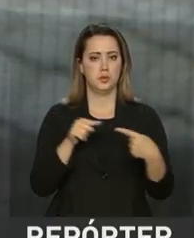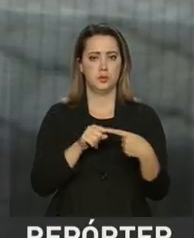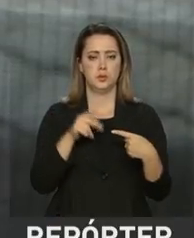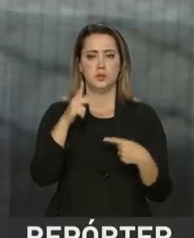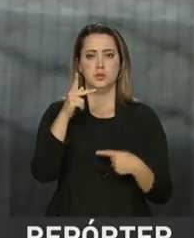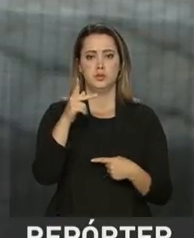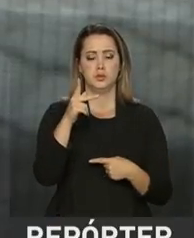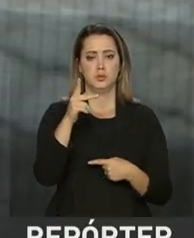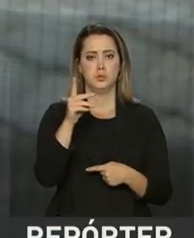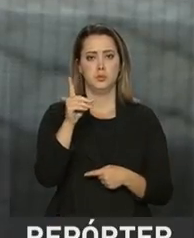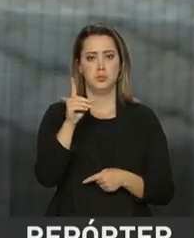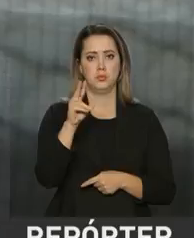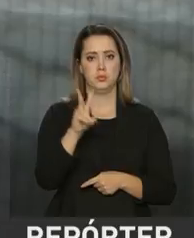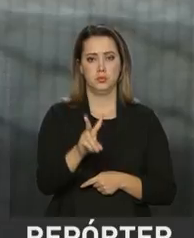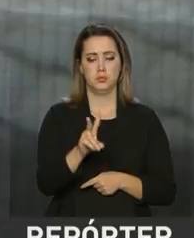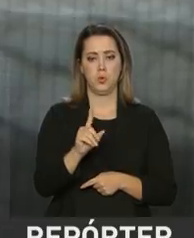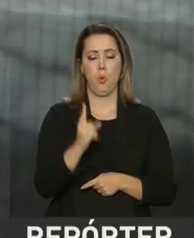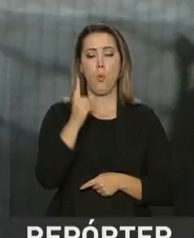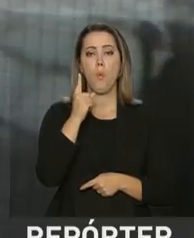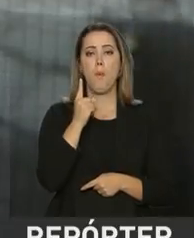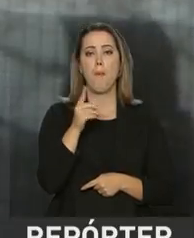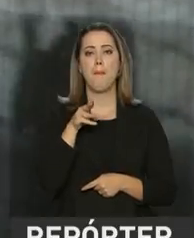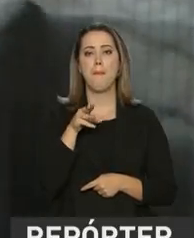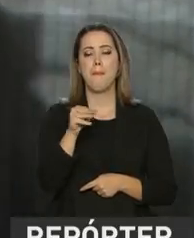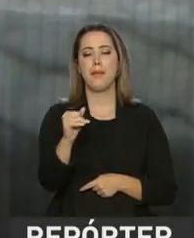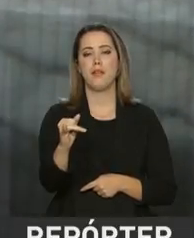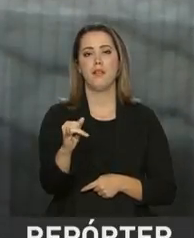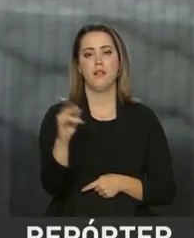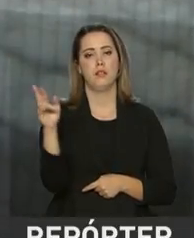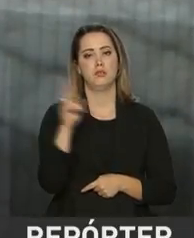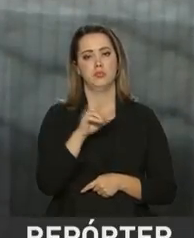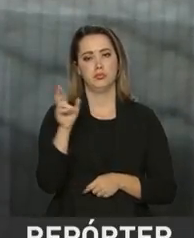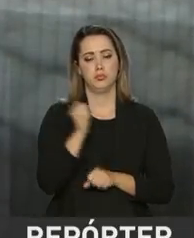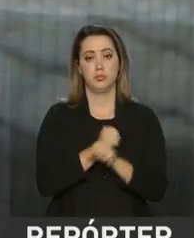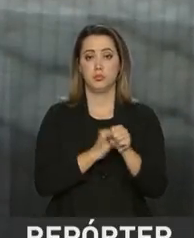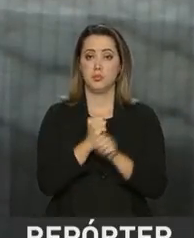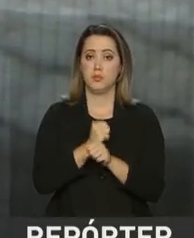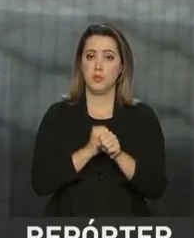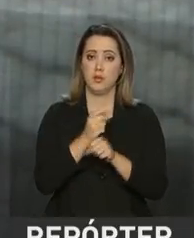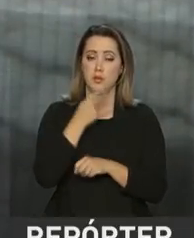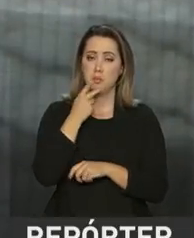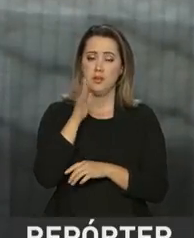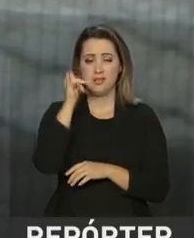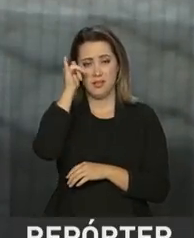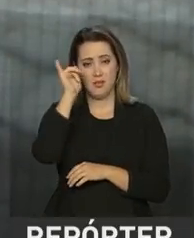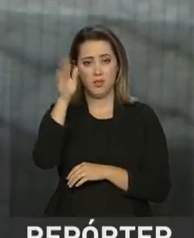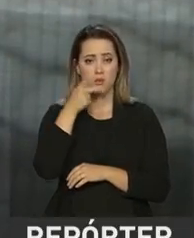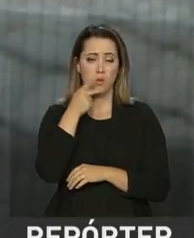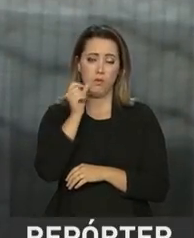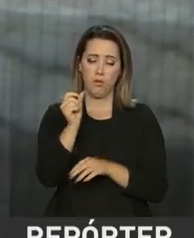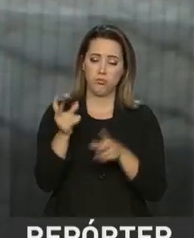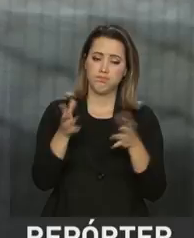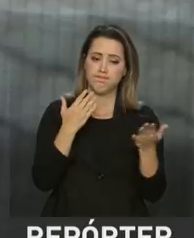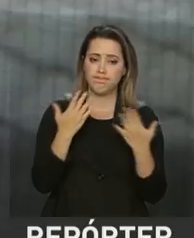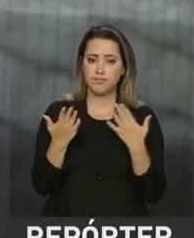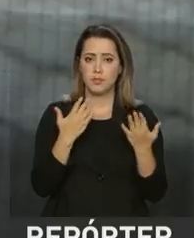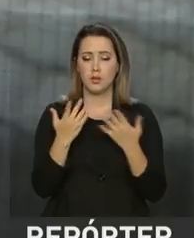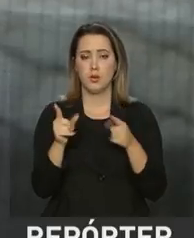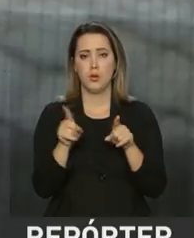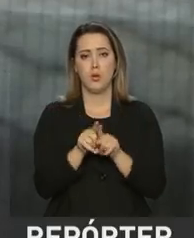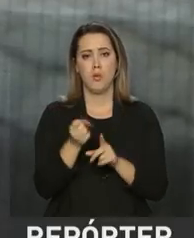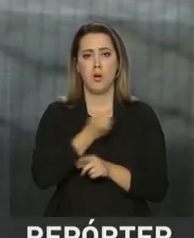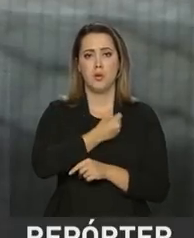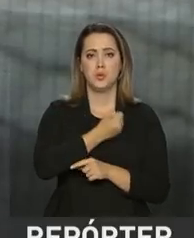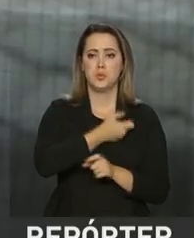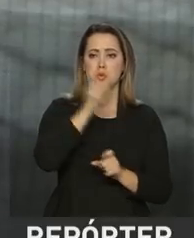pdv é de cerca de 1 bilhão de reais por ano mas o ministro evitou passar uma previsão em relação ao